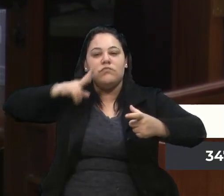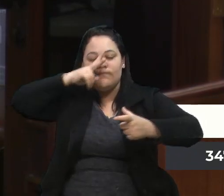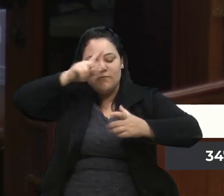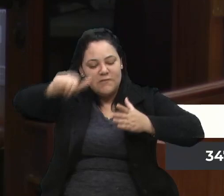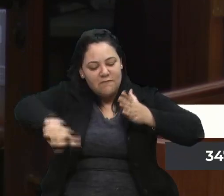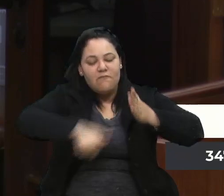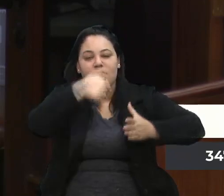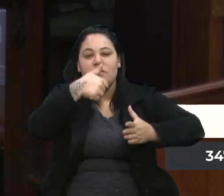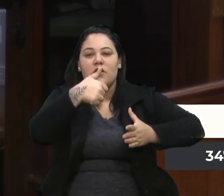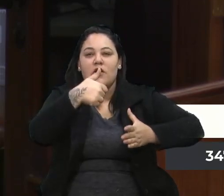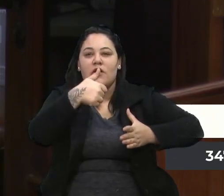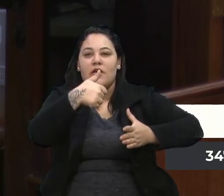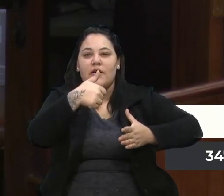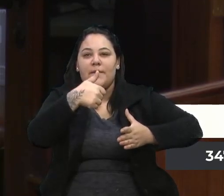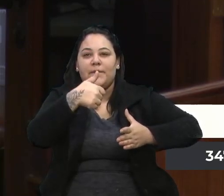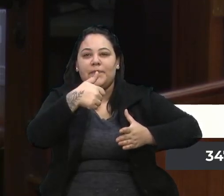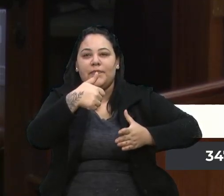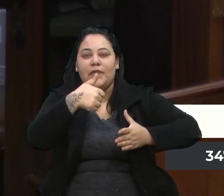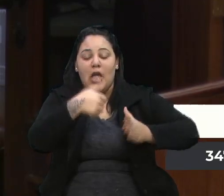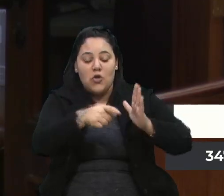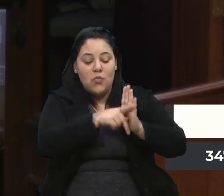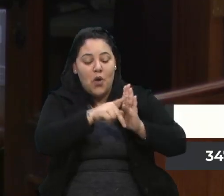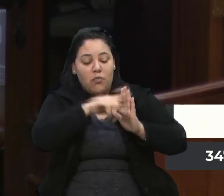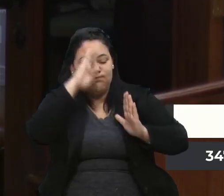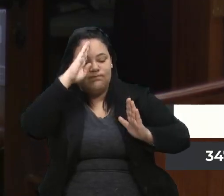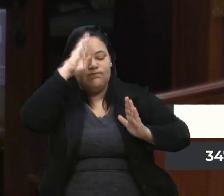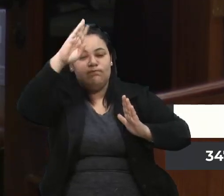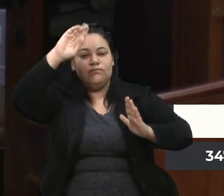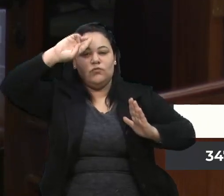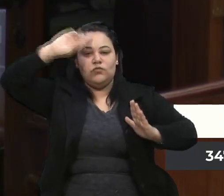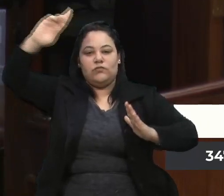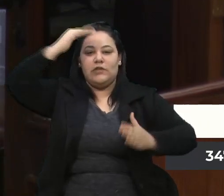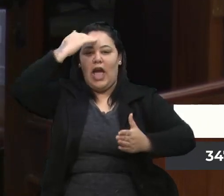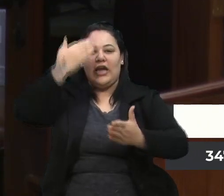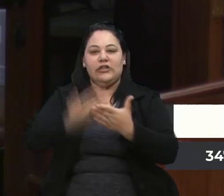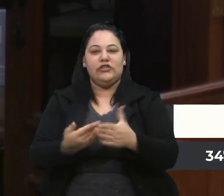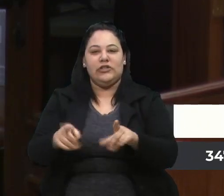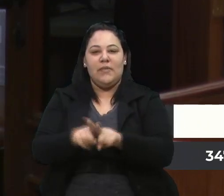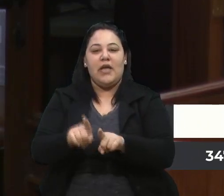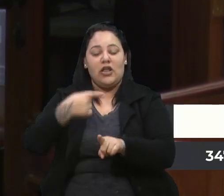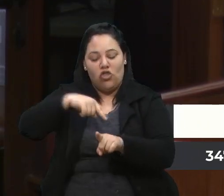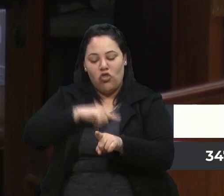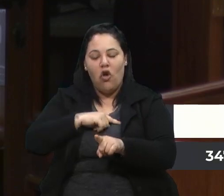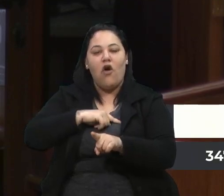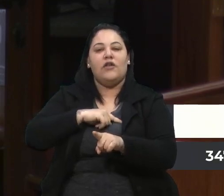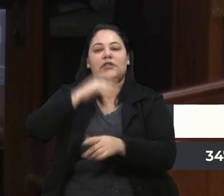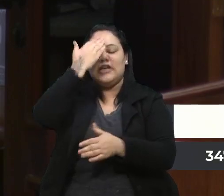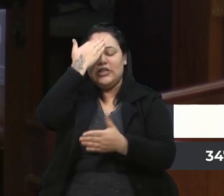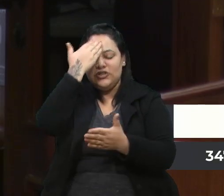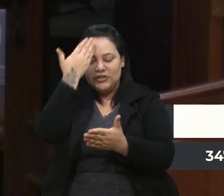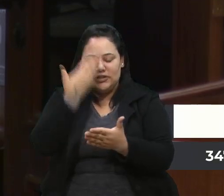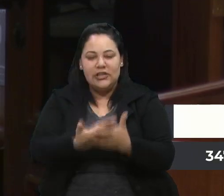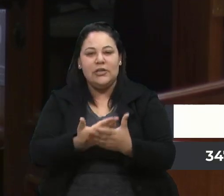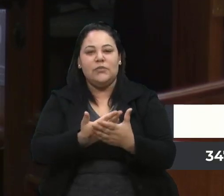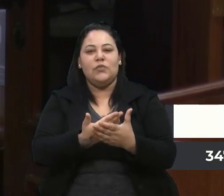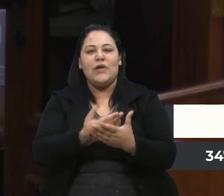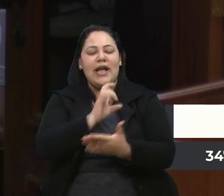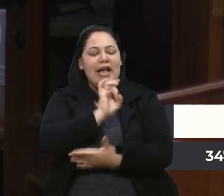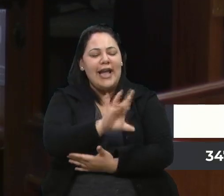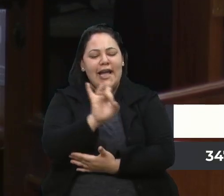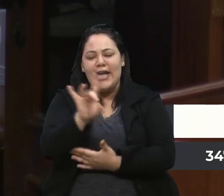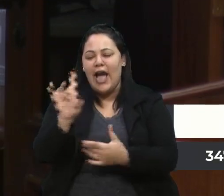Brigada é que o próprio comandante acredite nisso. E nós acreditamos muito no potencial de cada servidor lá do